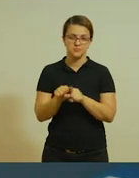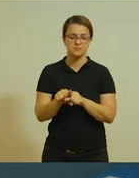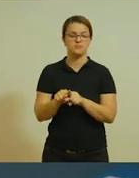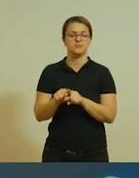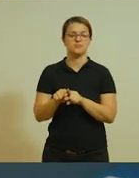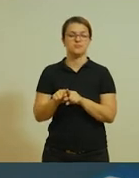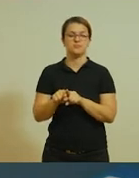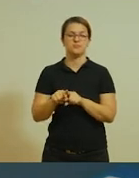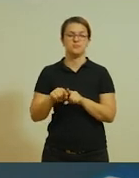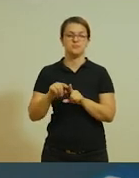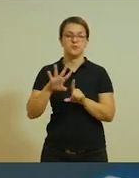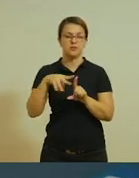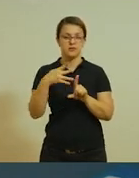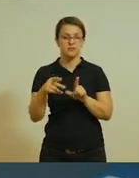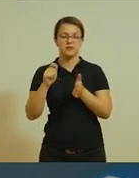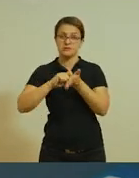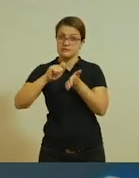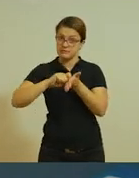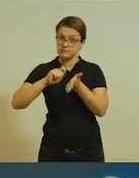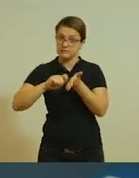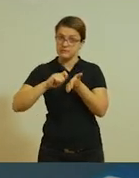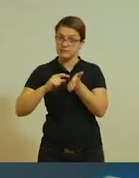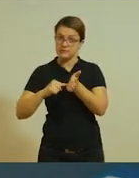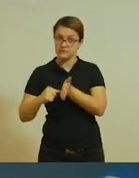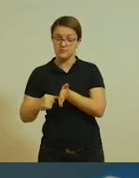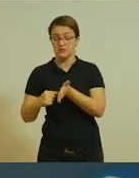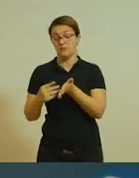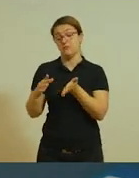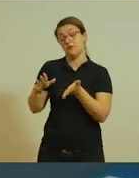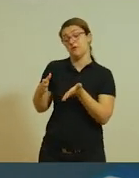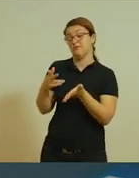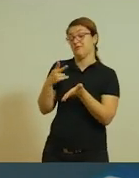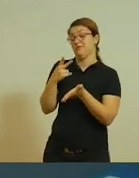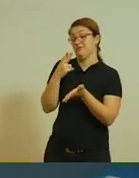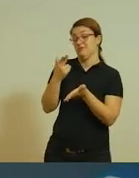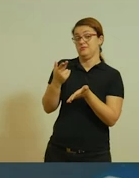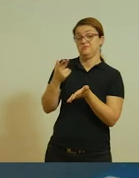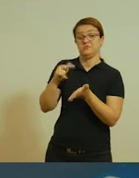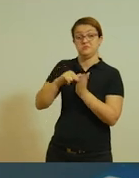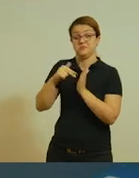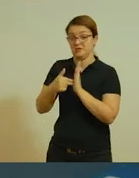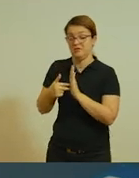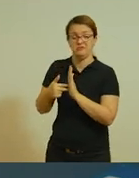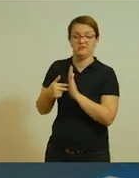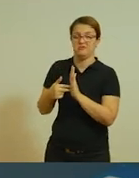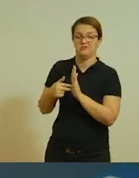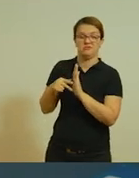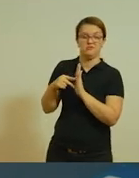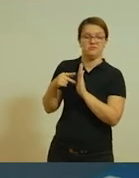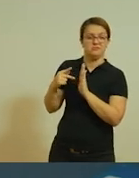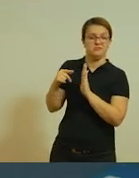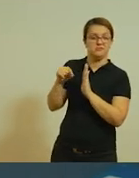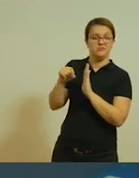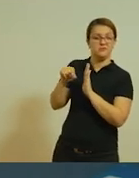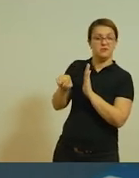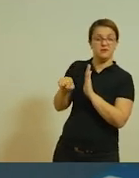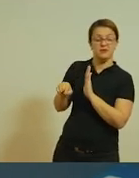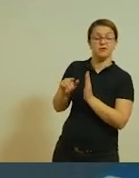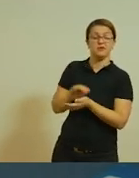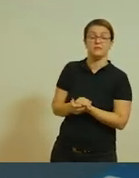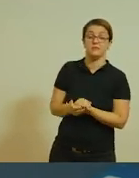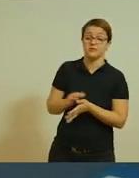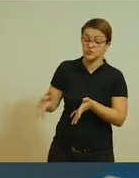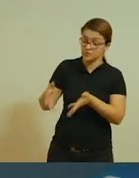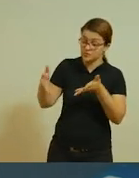também a escrita dela, embora talvez você ache que não faz muito sentido para ela, mas a gente continua estimulando, né? A